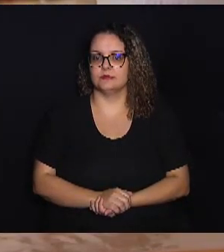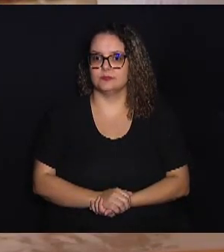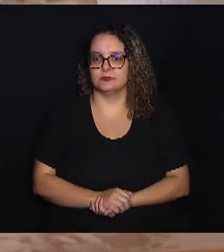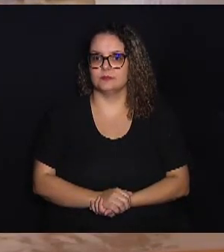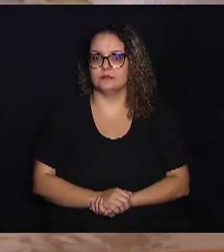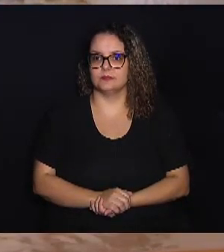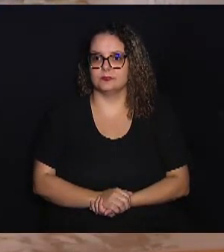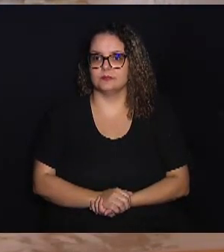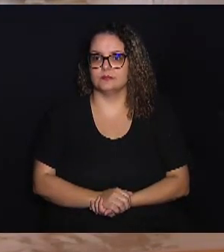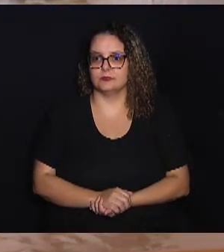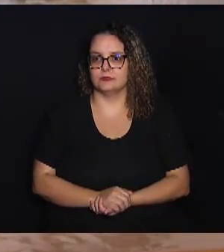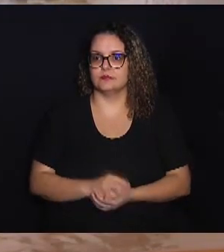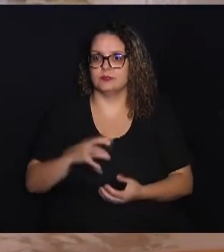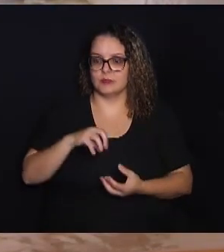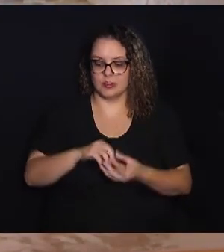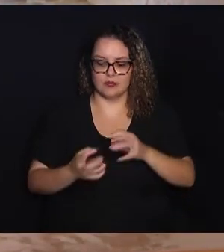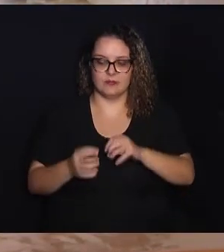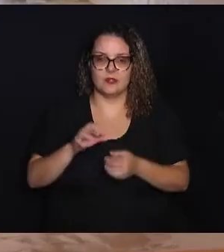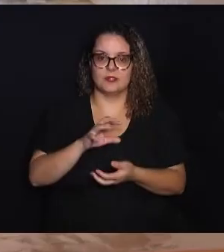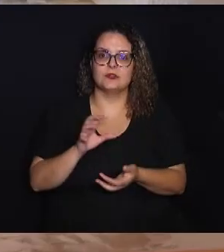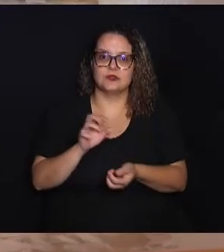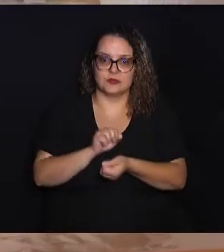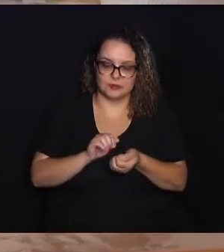o rosa.